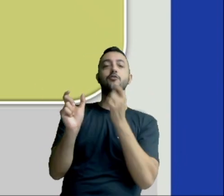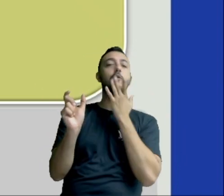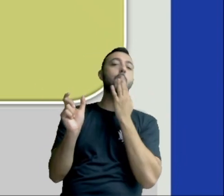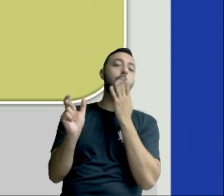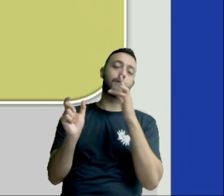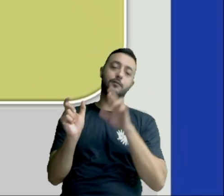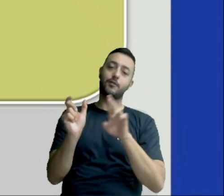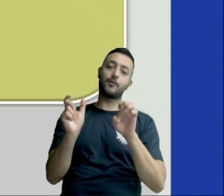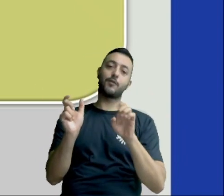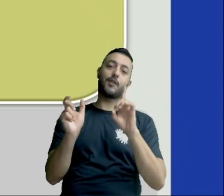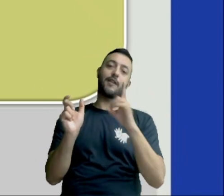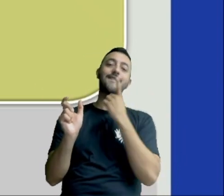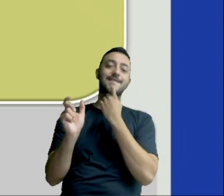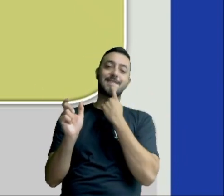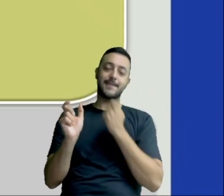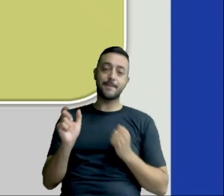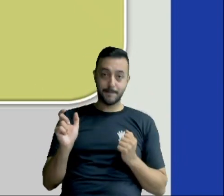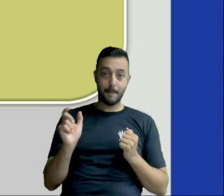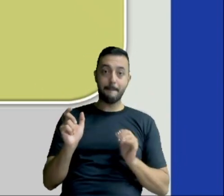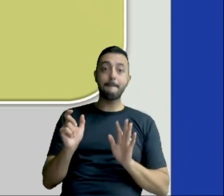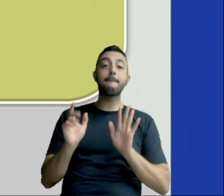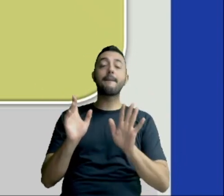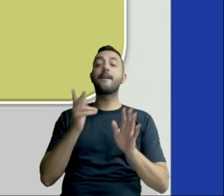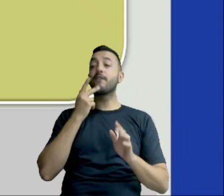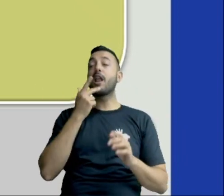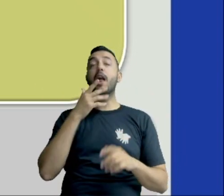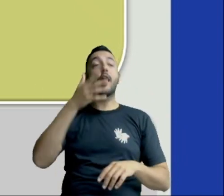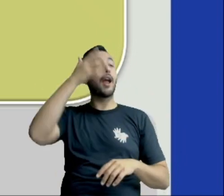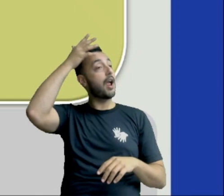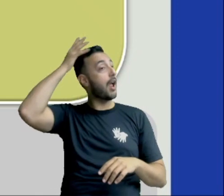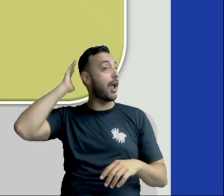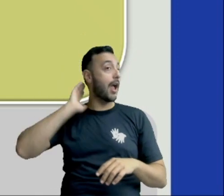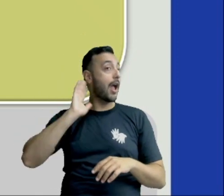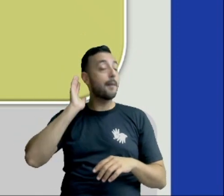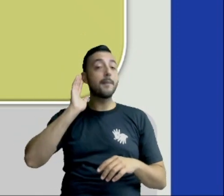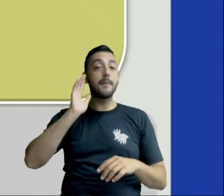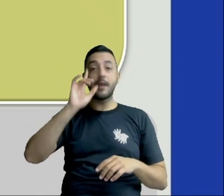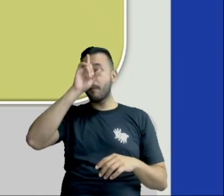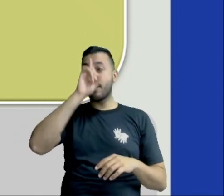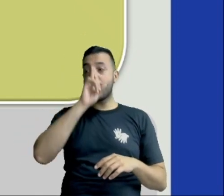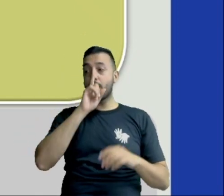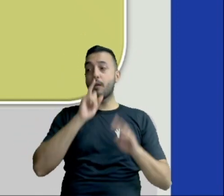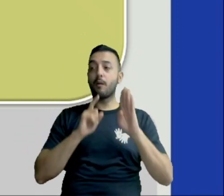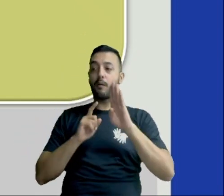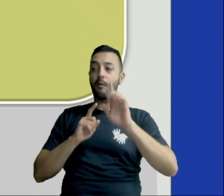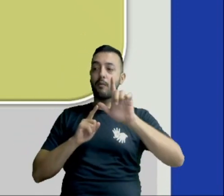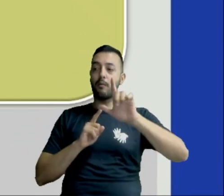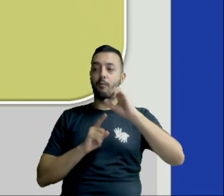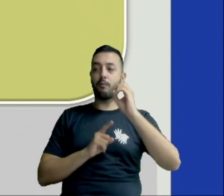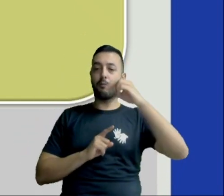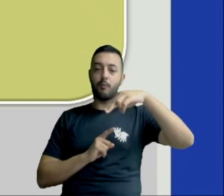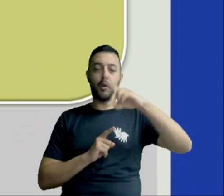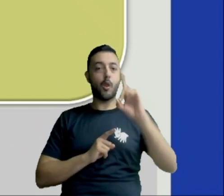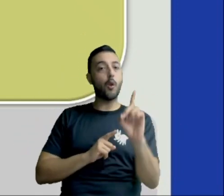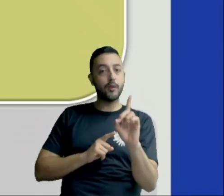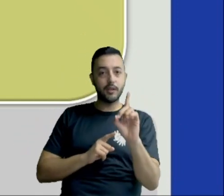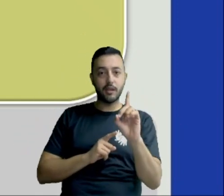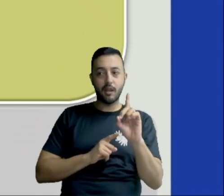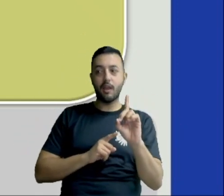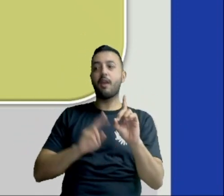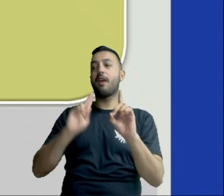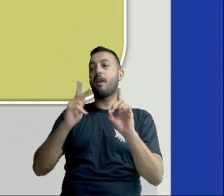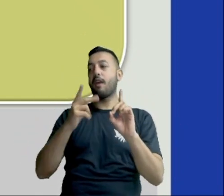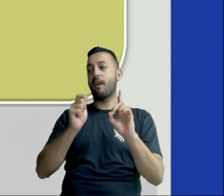red. Depois eu quero dizer cabelos loiros. Então, blonde, loiro, hair, cabelo. Blonde